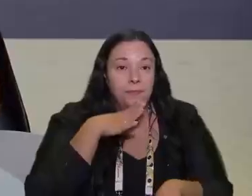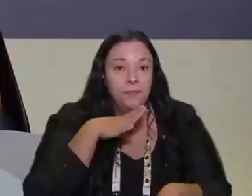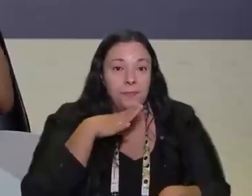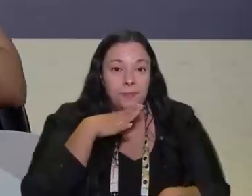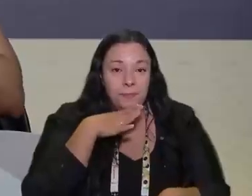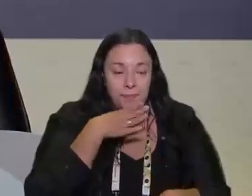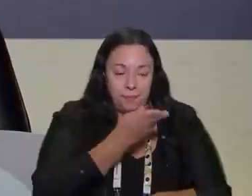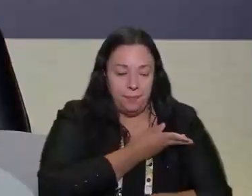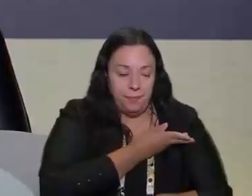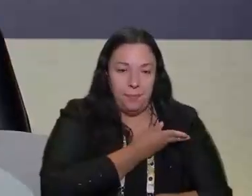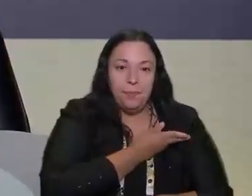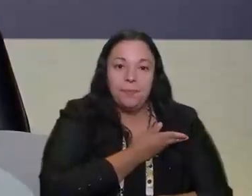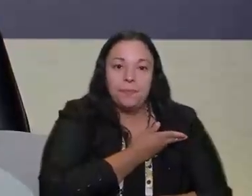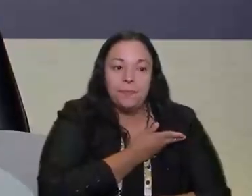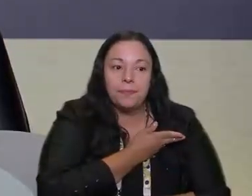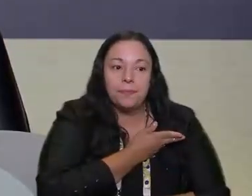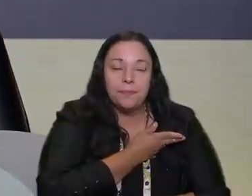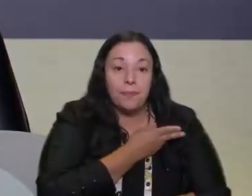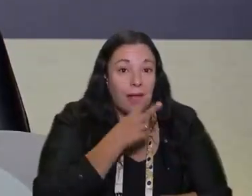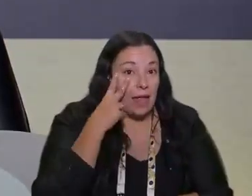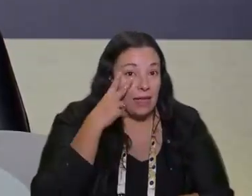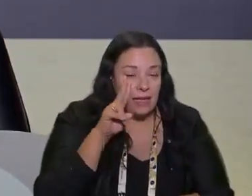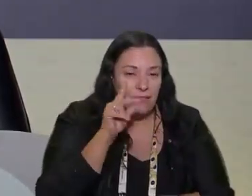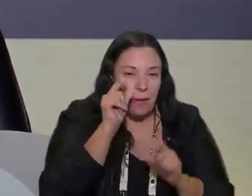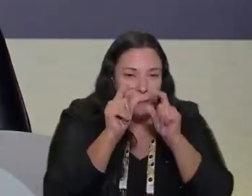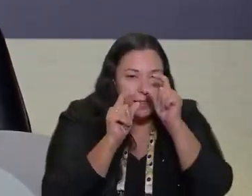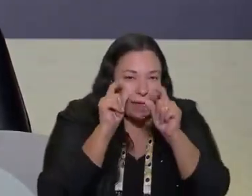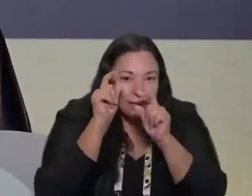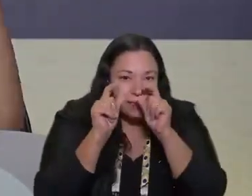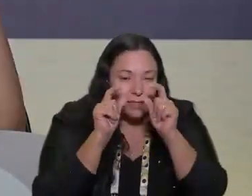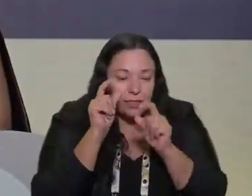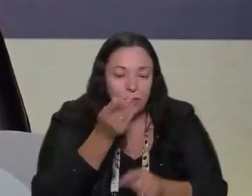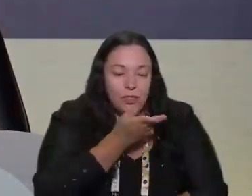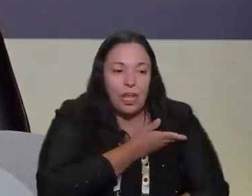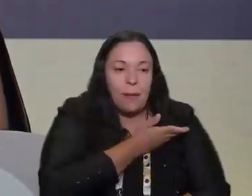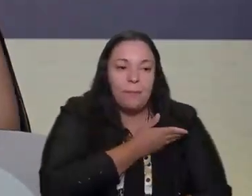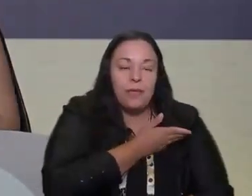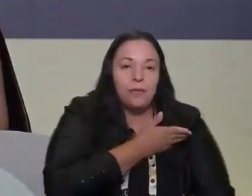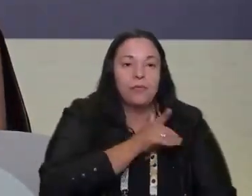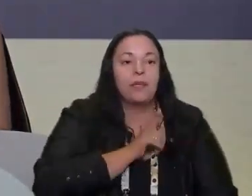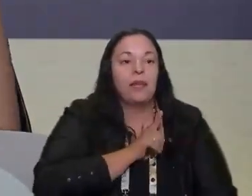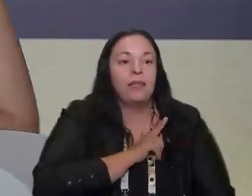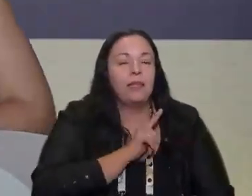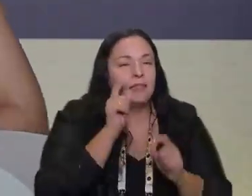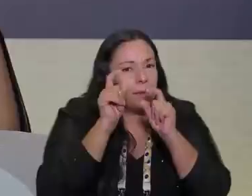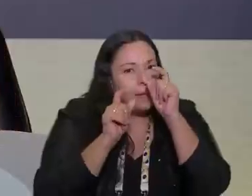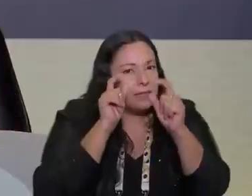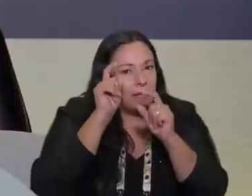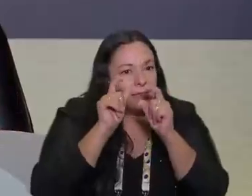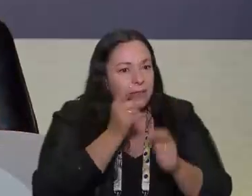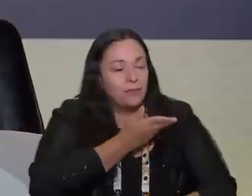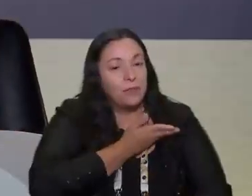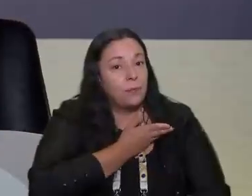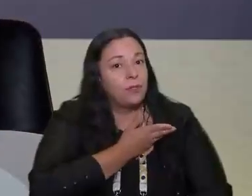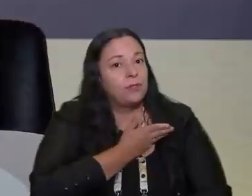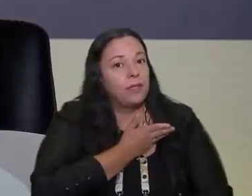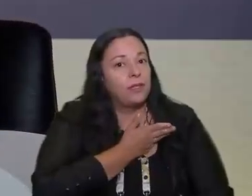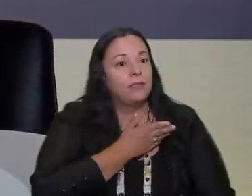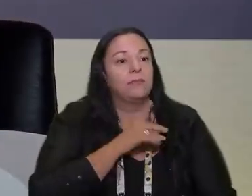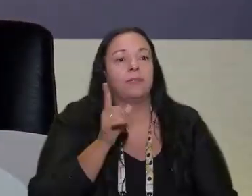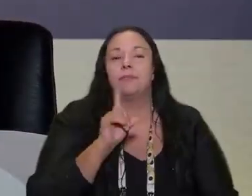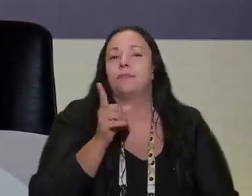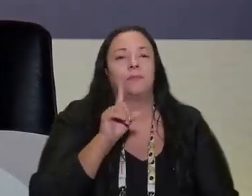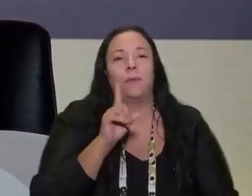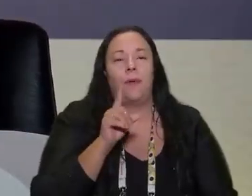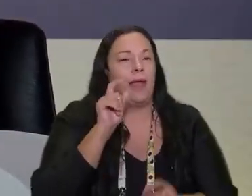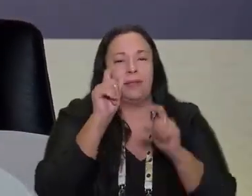amigos e vendo pedacinhos desses amigos dele, entendendo que ele tem pedacinhos que se parecem muito com os pedacinhos dos amigos dele, mas que ele não é